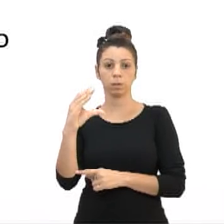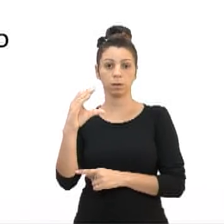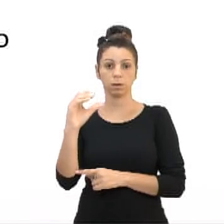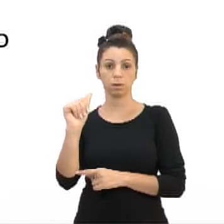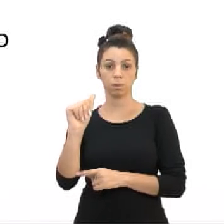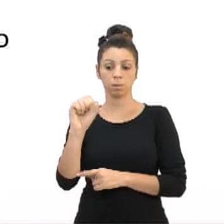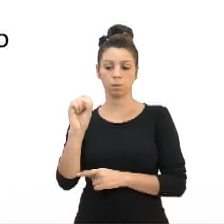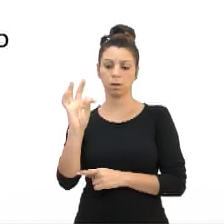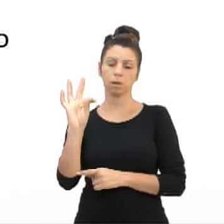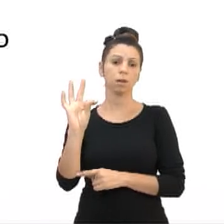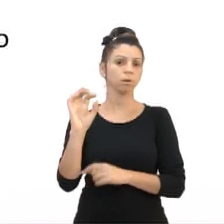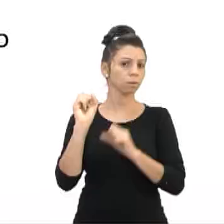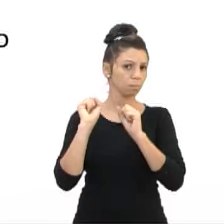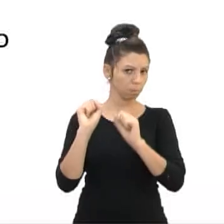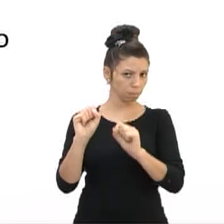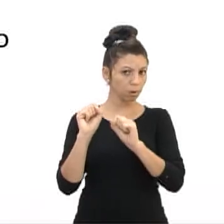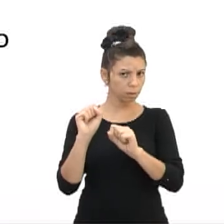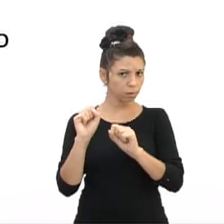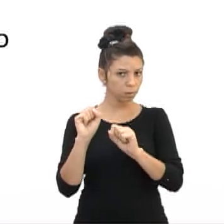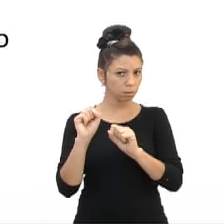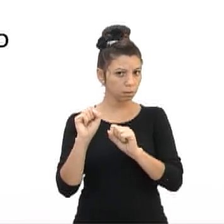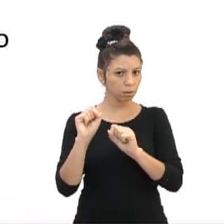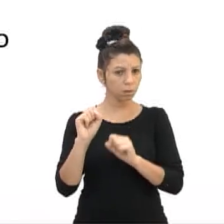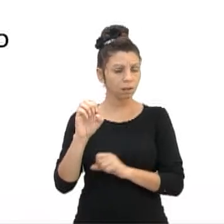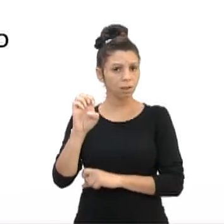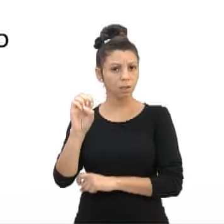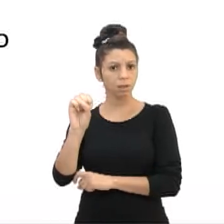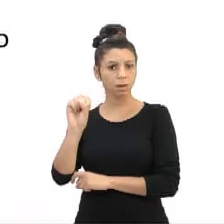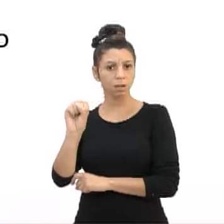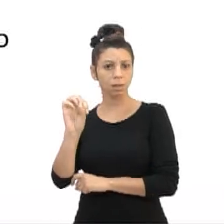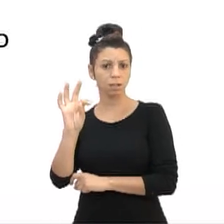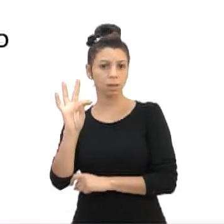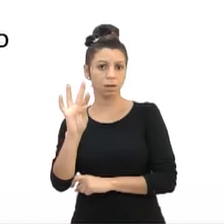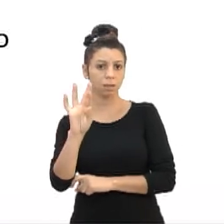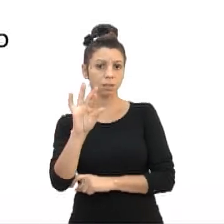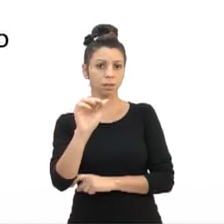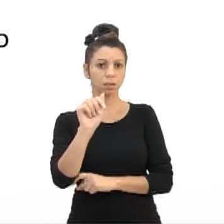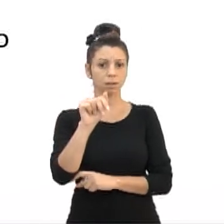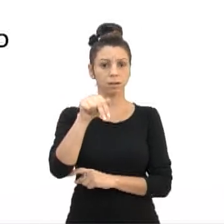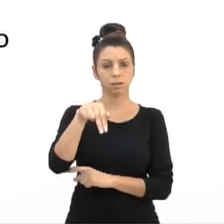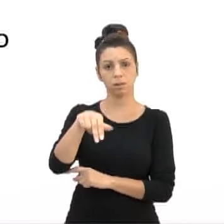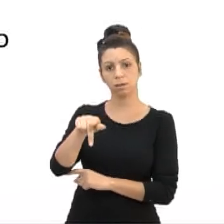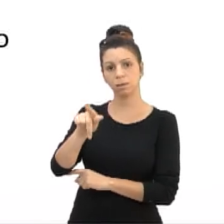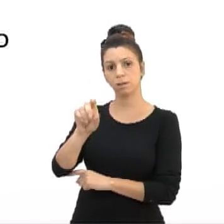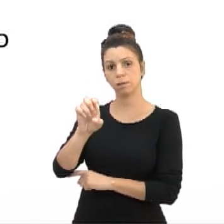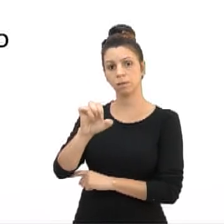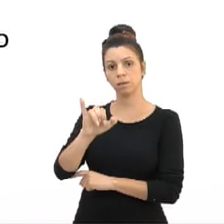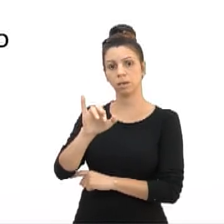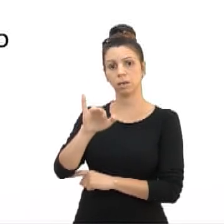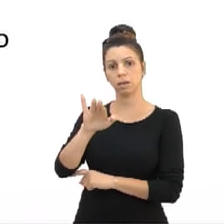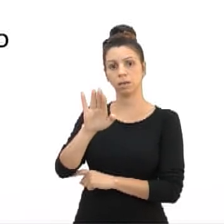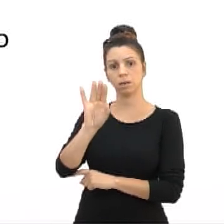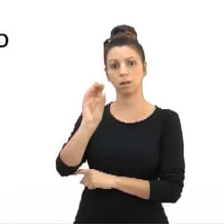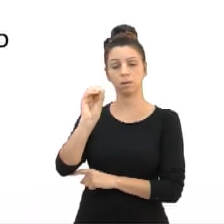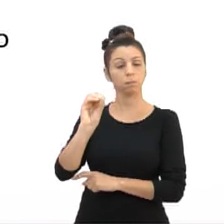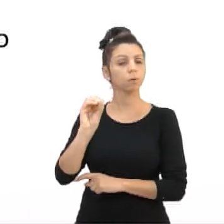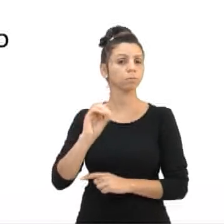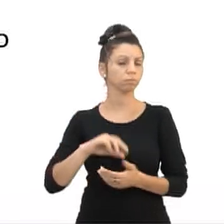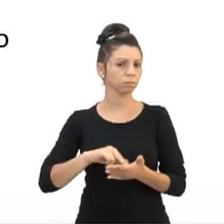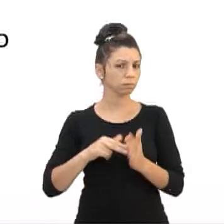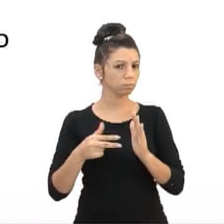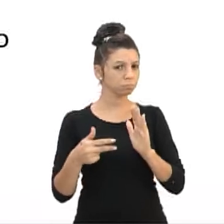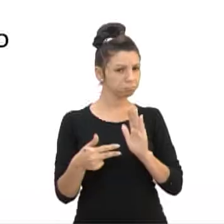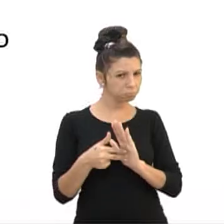estrangeirismo? Será que nós teríamos alguma palavra similar aqui na língua portuguesa que pudesse trazer essa tradução